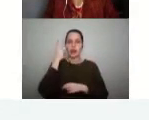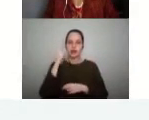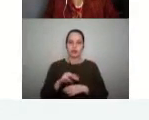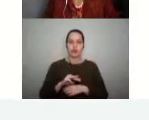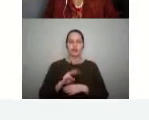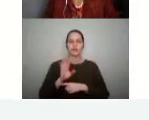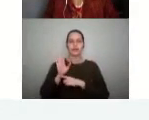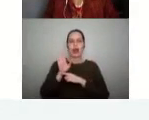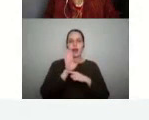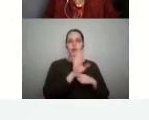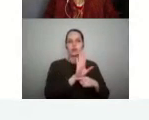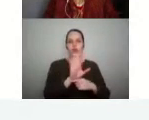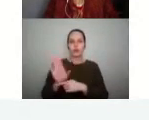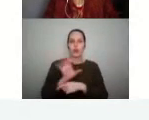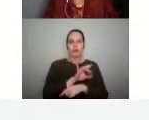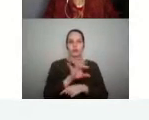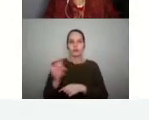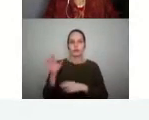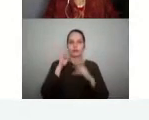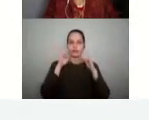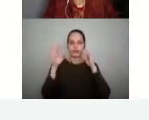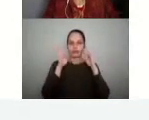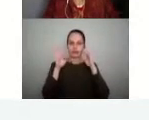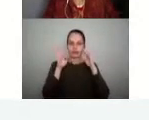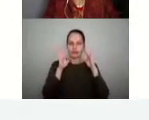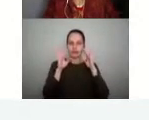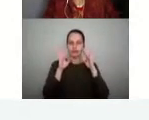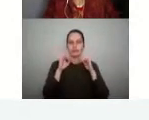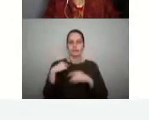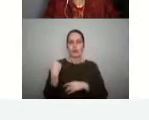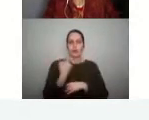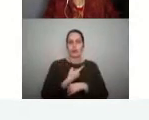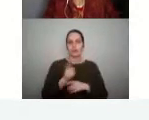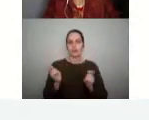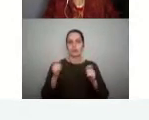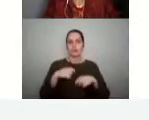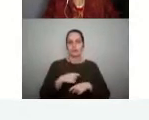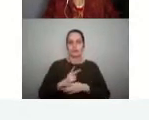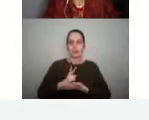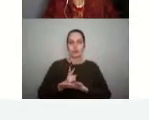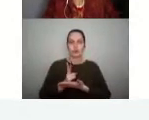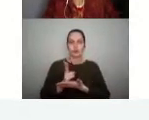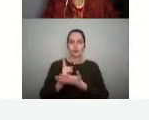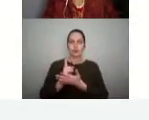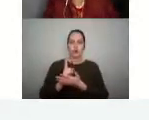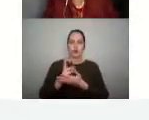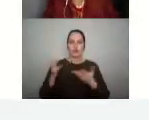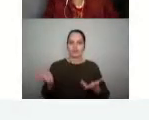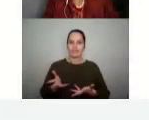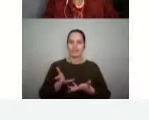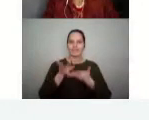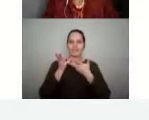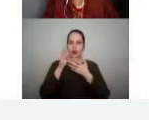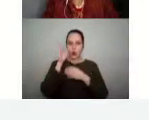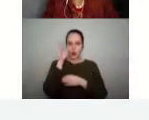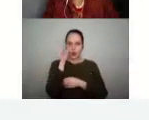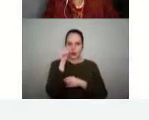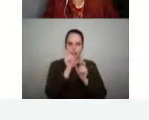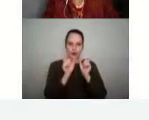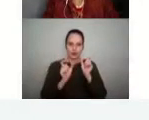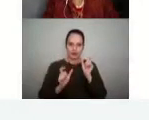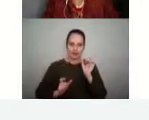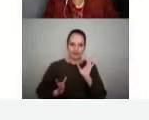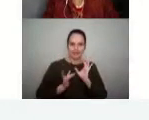para as reflexões de cada um de vocês e para nós podermos, né, continuar instigando nossa curiosidade